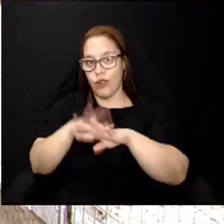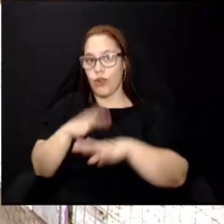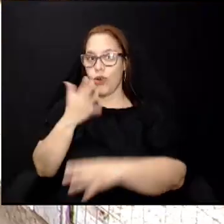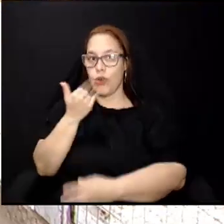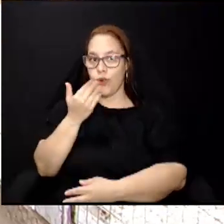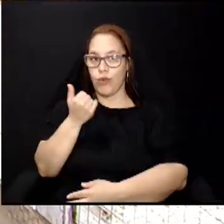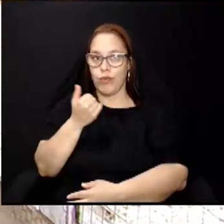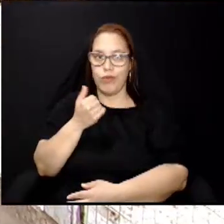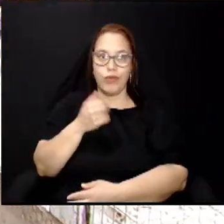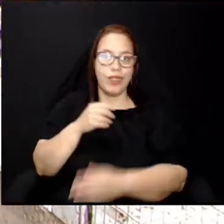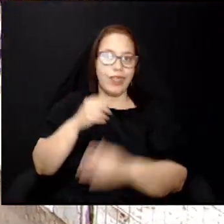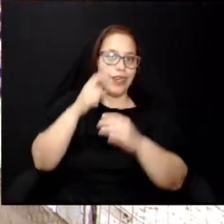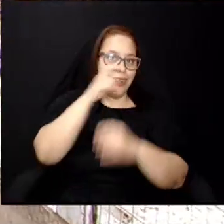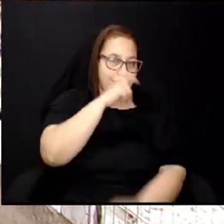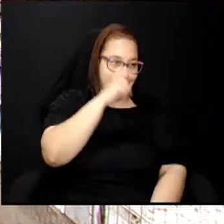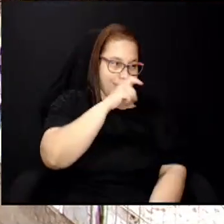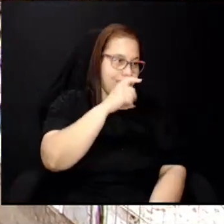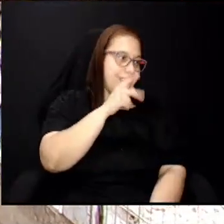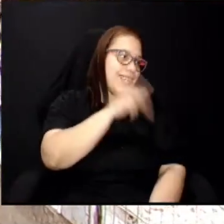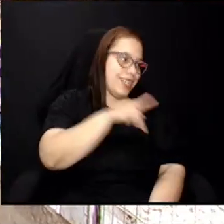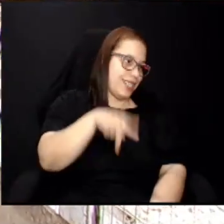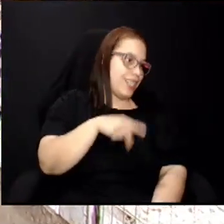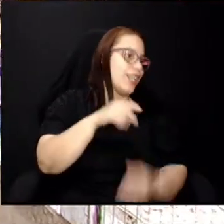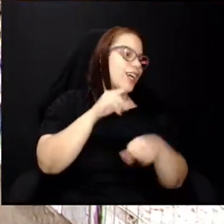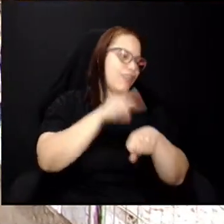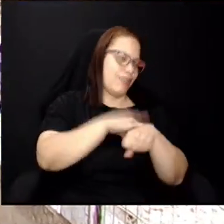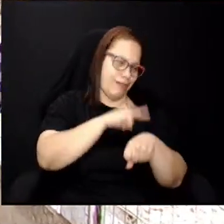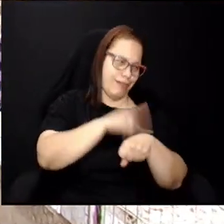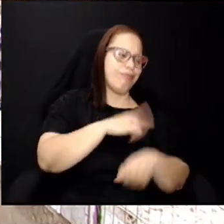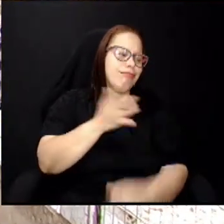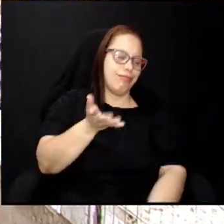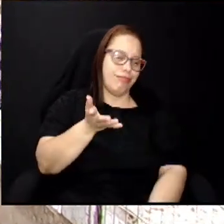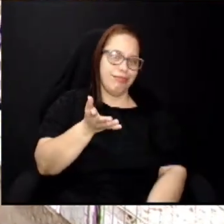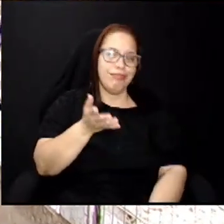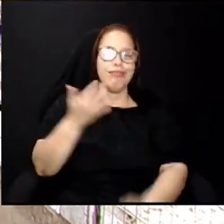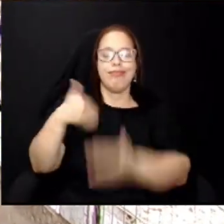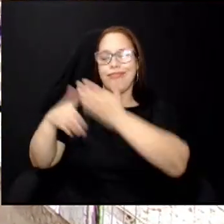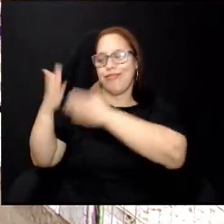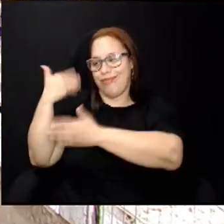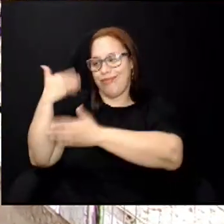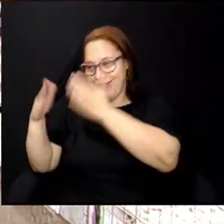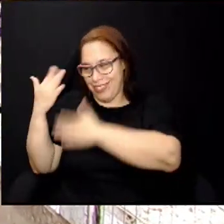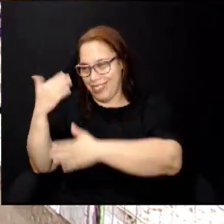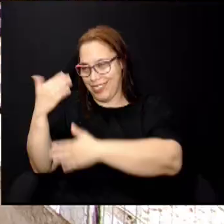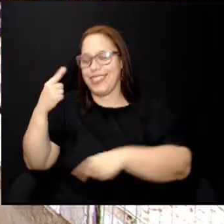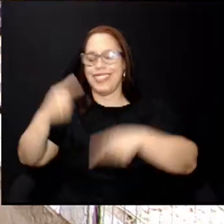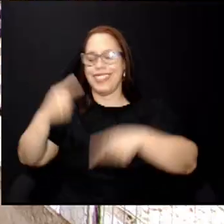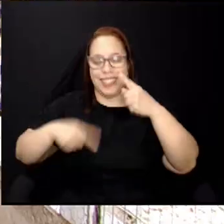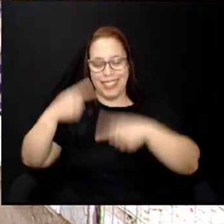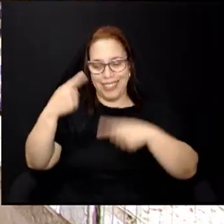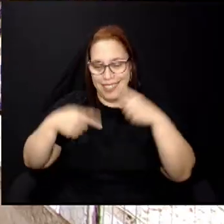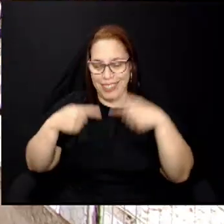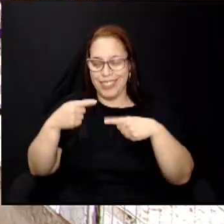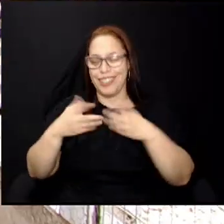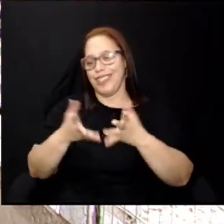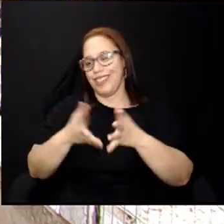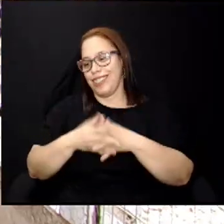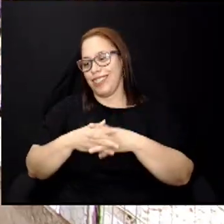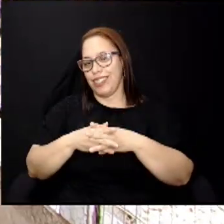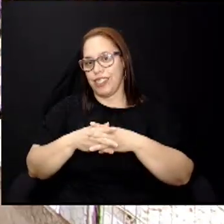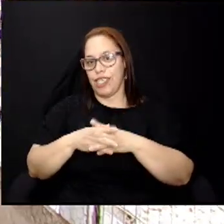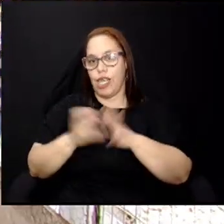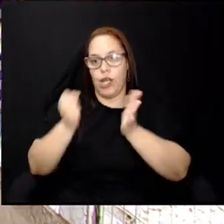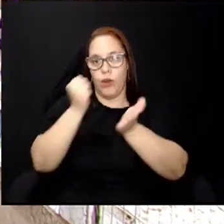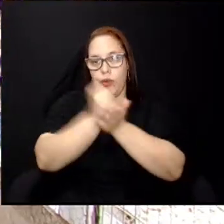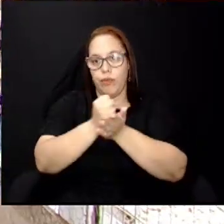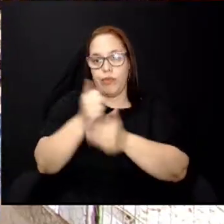para a professora falando que tinha que ir ao banheiro, né? Tanto que no passado existiram muitas discussões até com relação ao credenciamento da profissão, se ela não